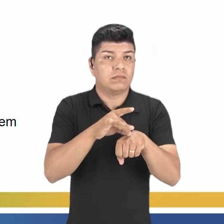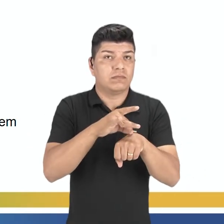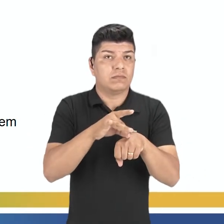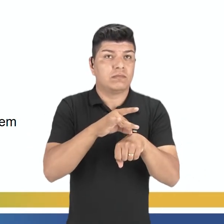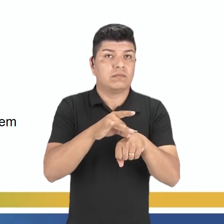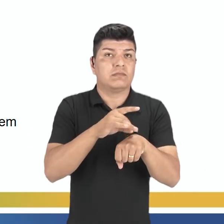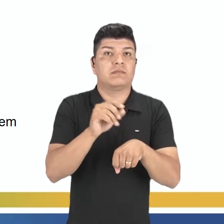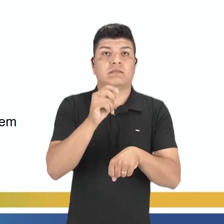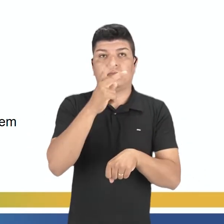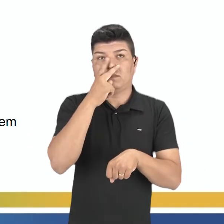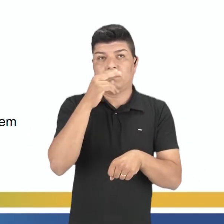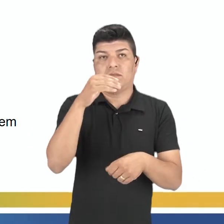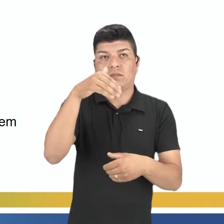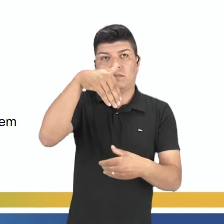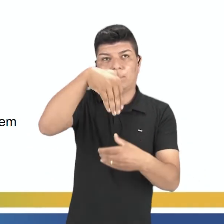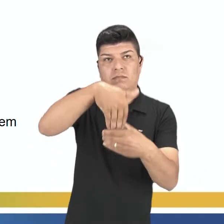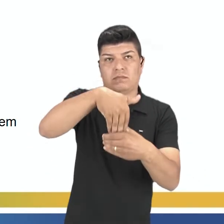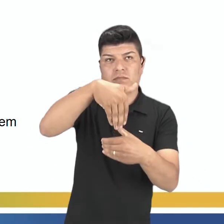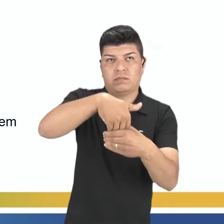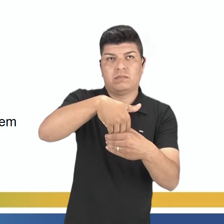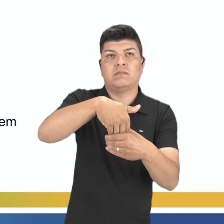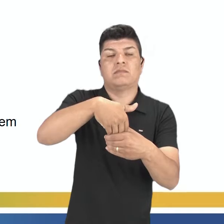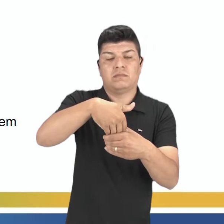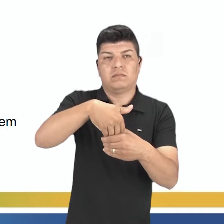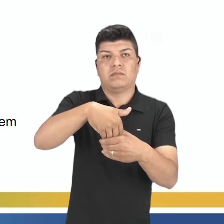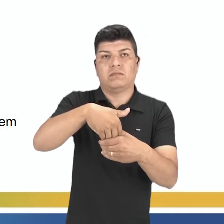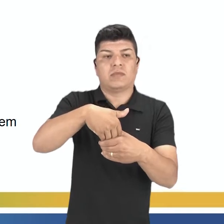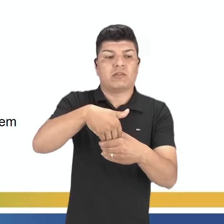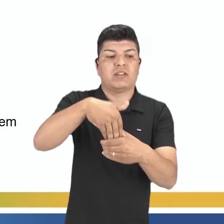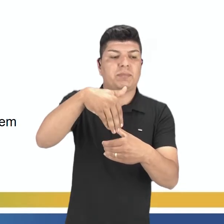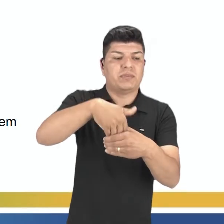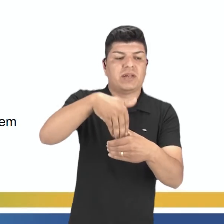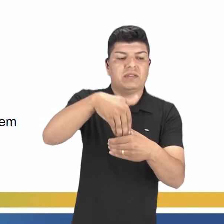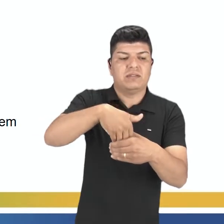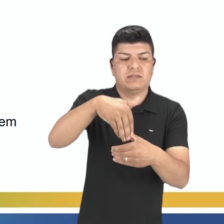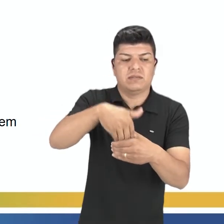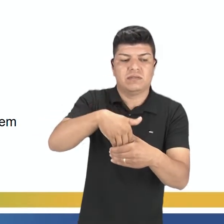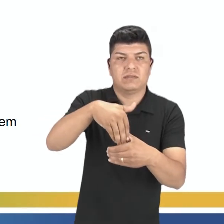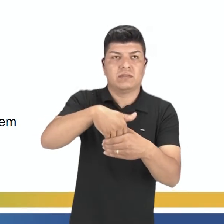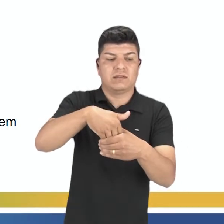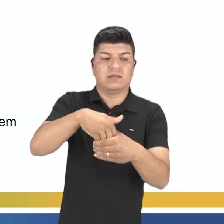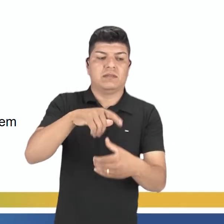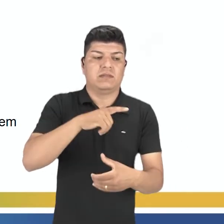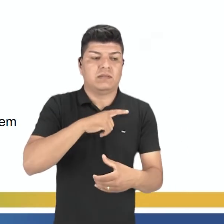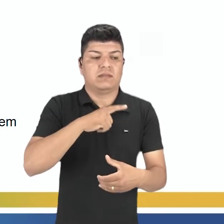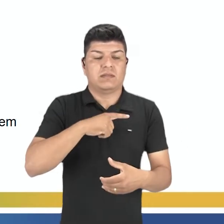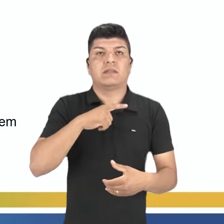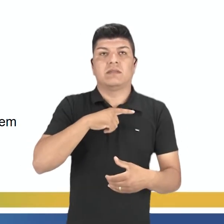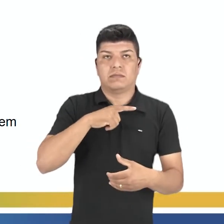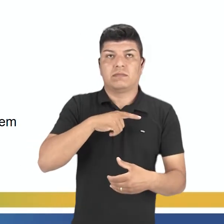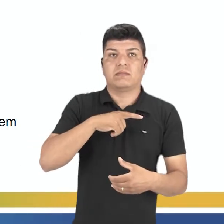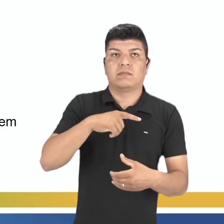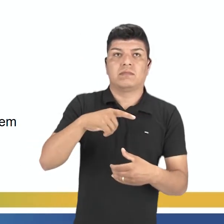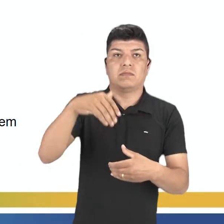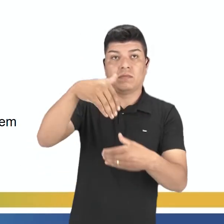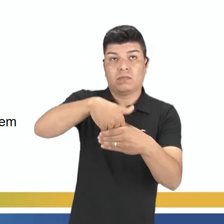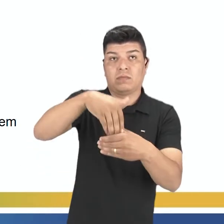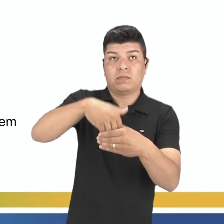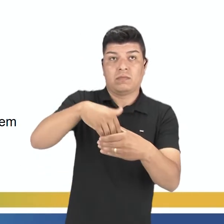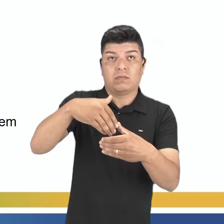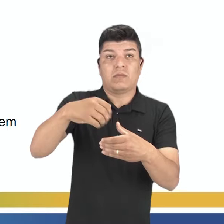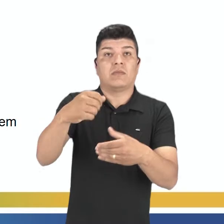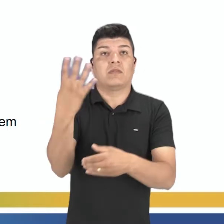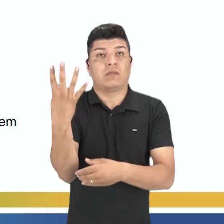chamar uma espécie de eleições. Essas eleições, a burguesia e o povo tinham interesse em uma eleição por votação,